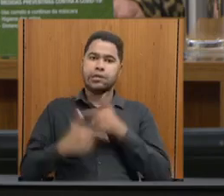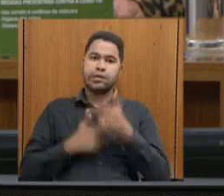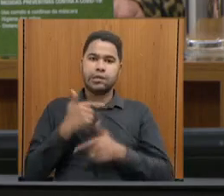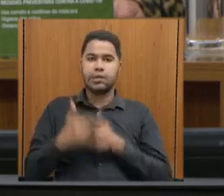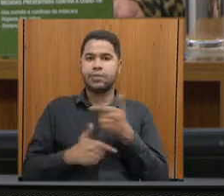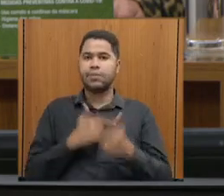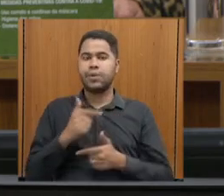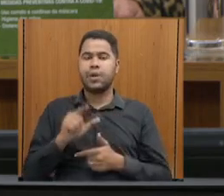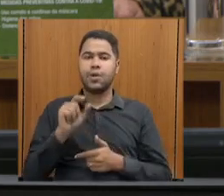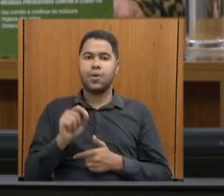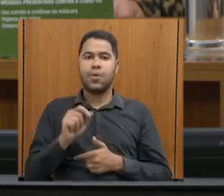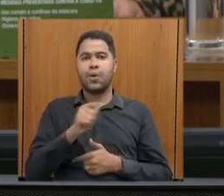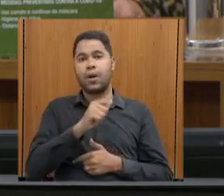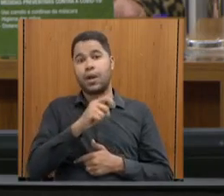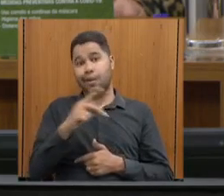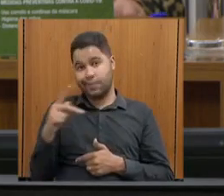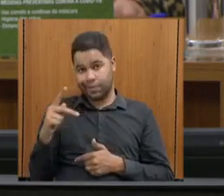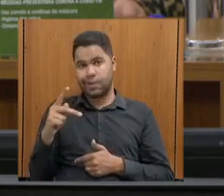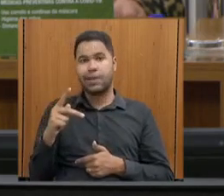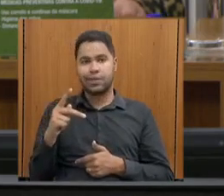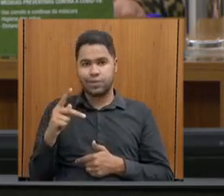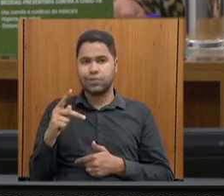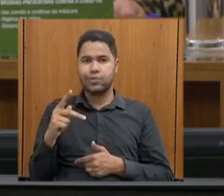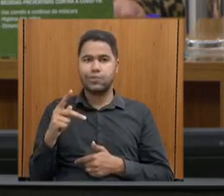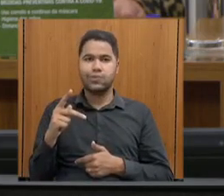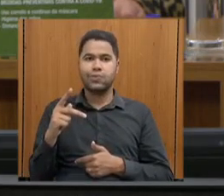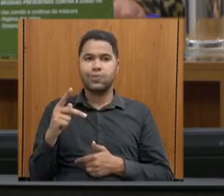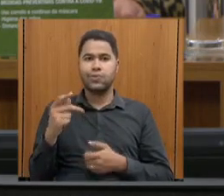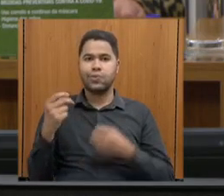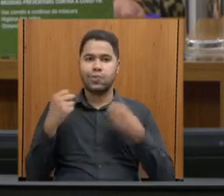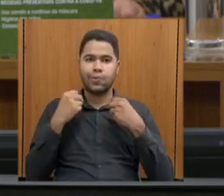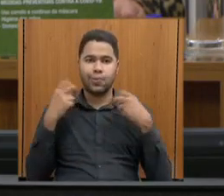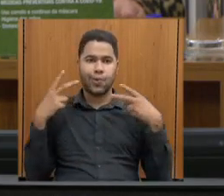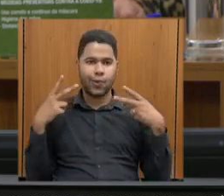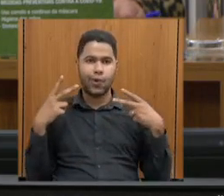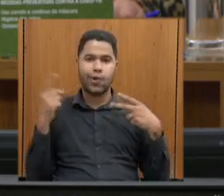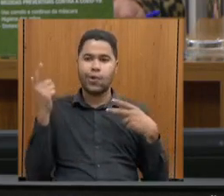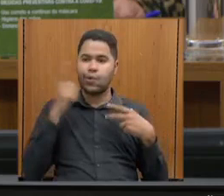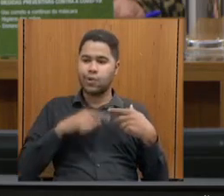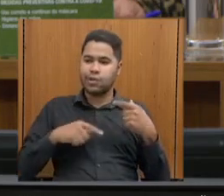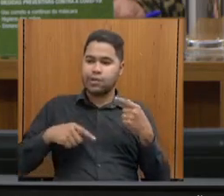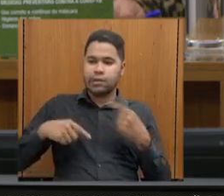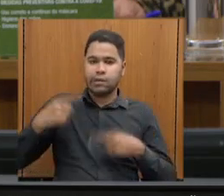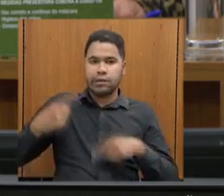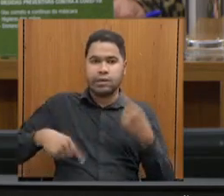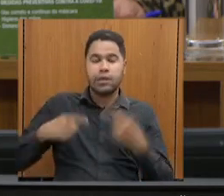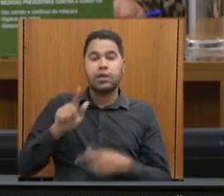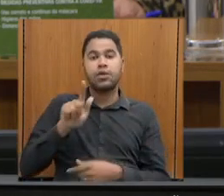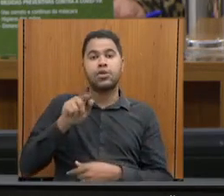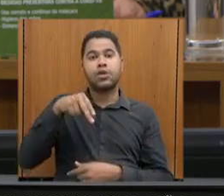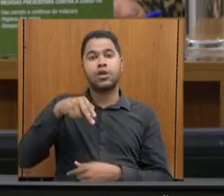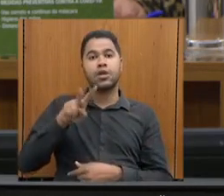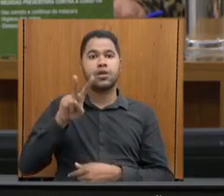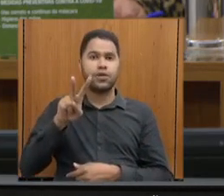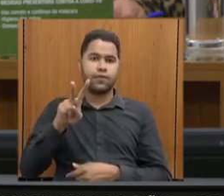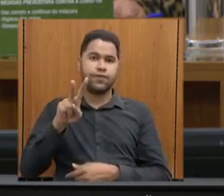aí com o aplicativo e estão conseguindo competitividade pelo fato do GNV reduzir os custos